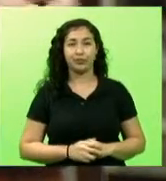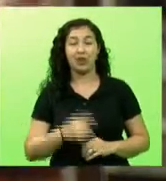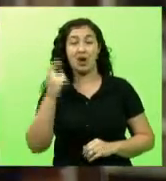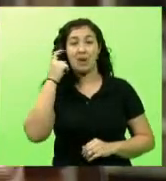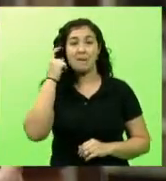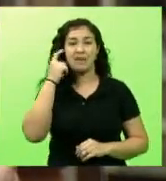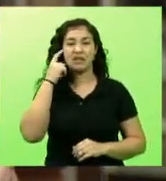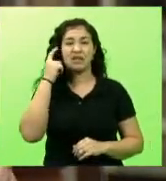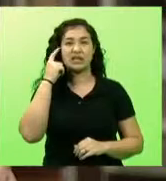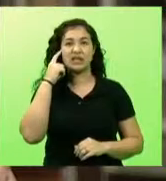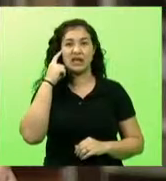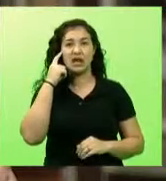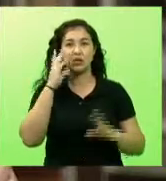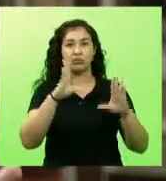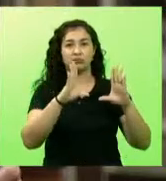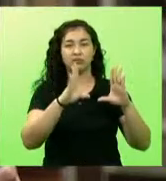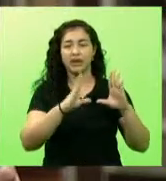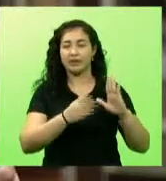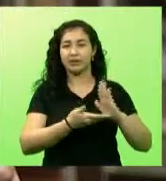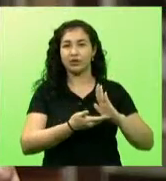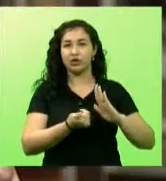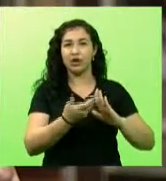pensaram, nós vamos matar os leãozinhos no ninho.